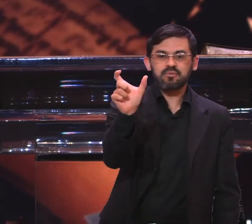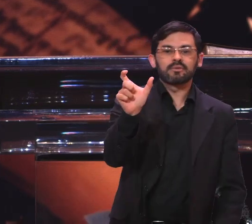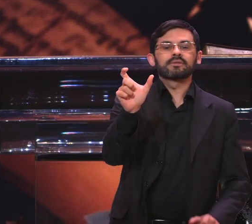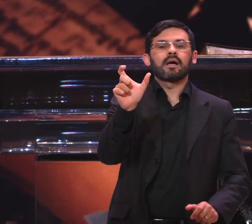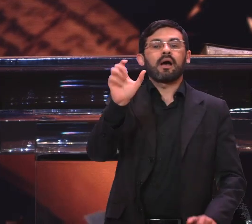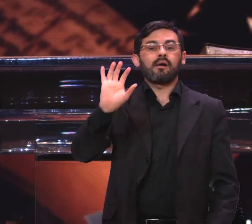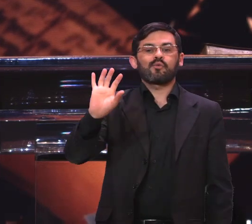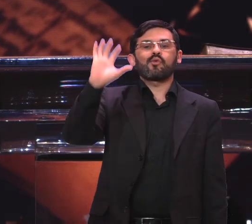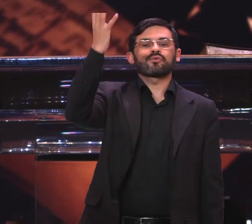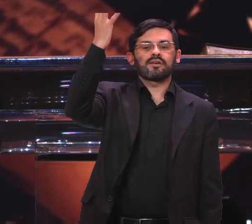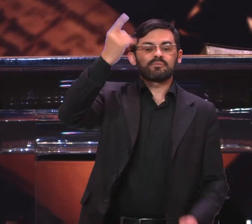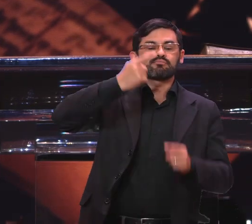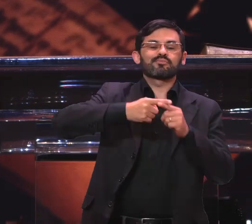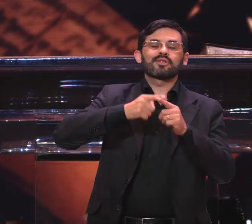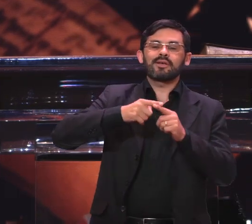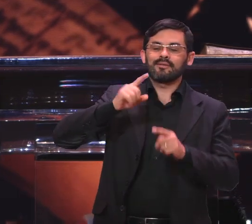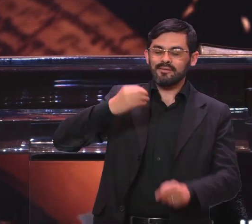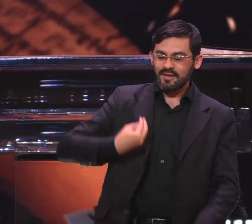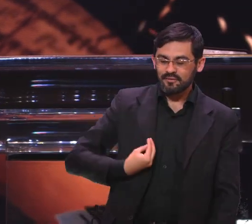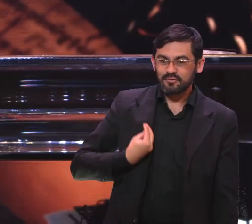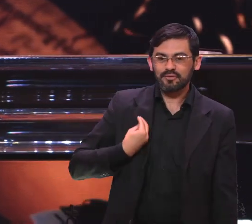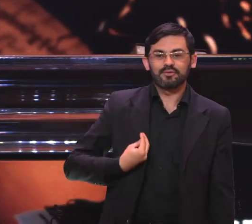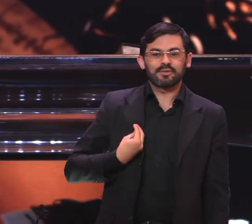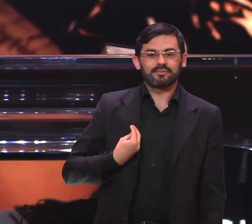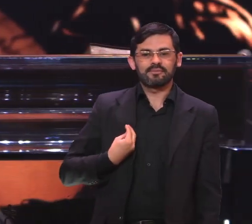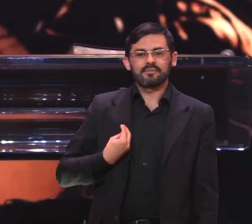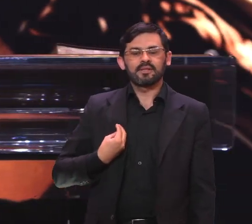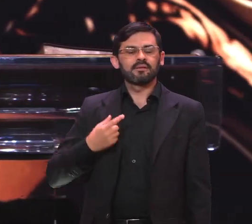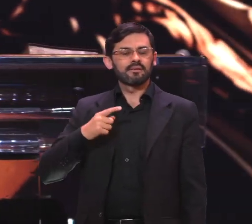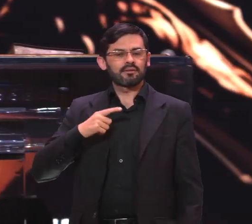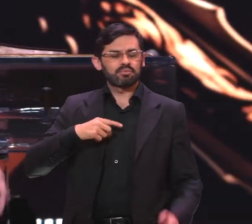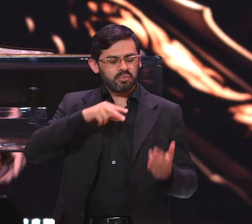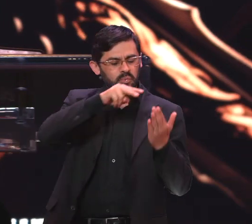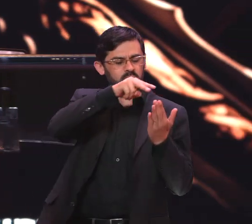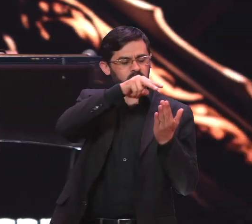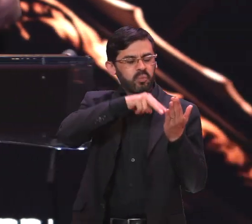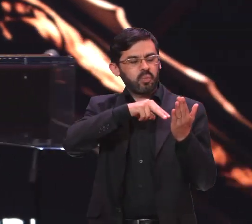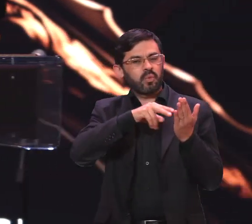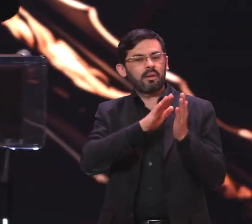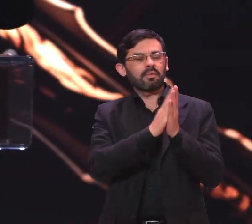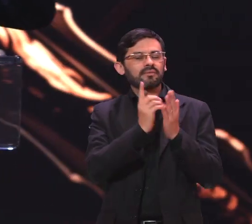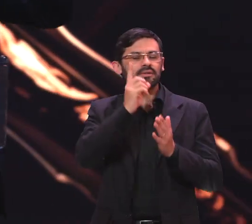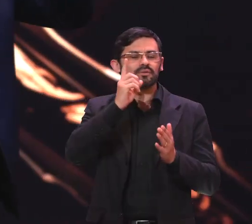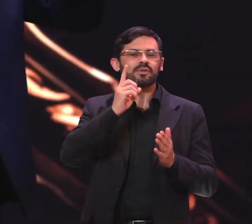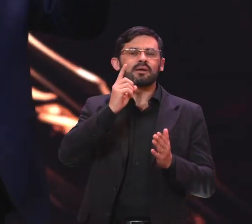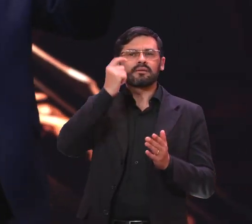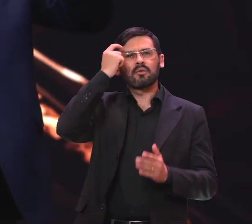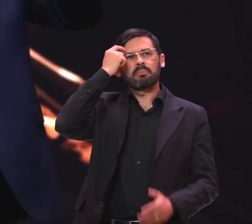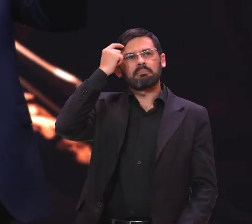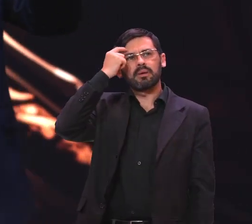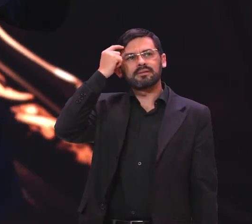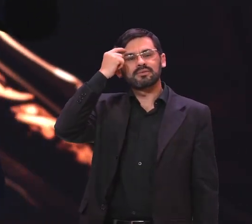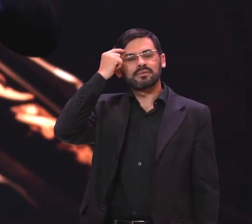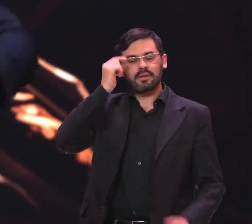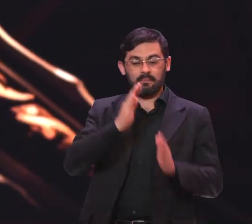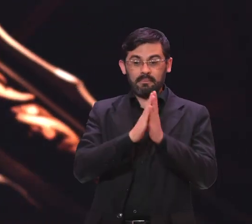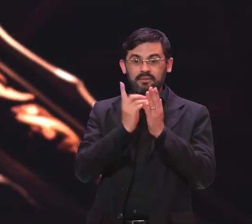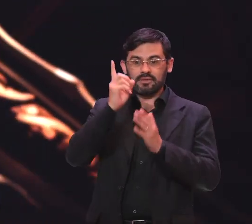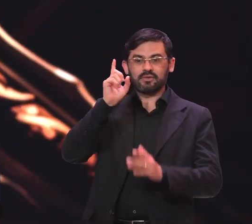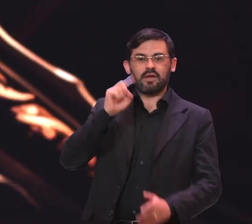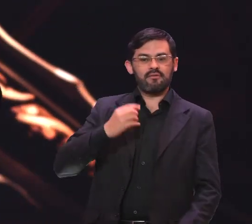é viva. Uma das ilustrações na Bíblia que me agrada, quando eu penso que a palavra de Deus é